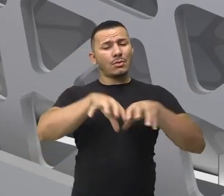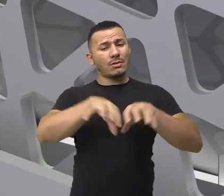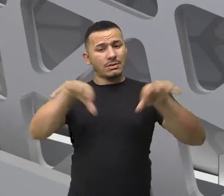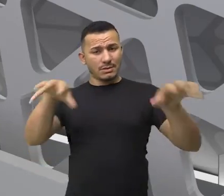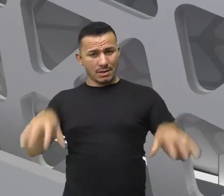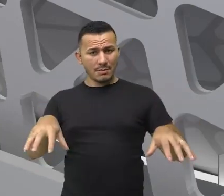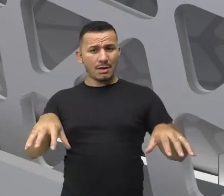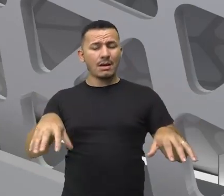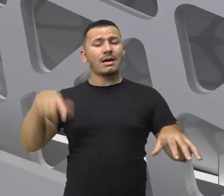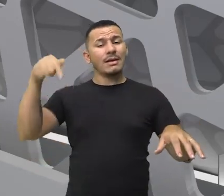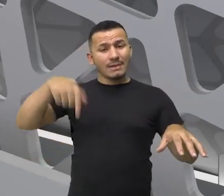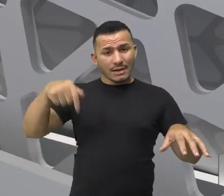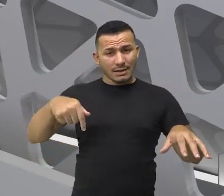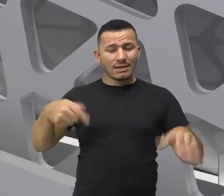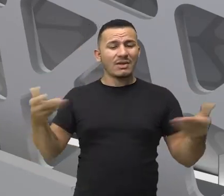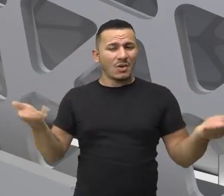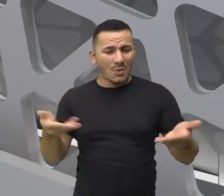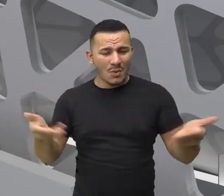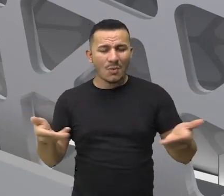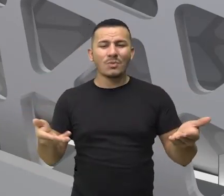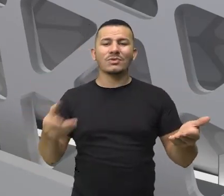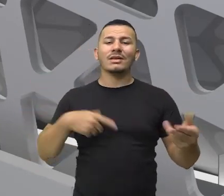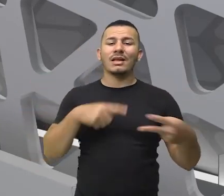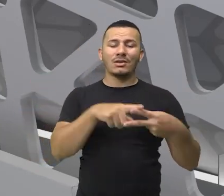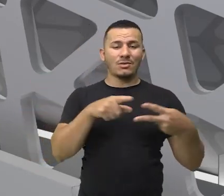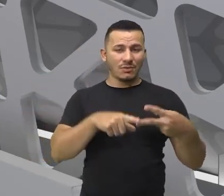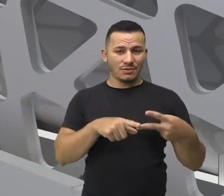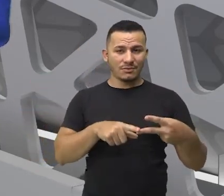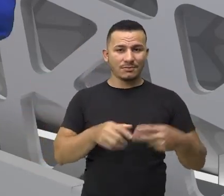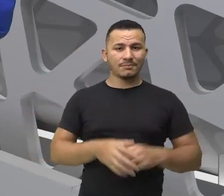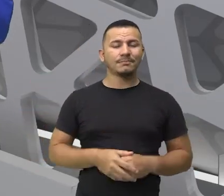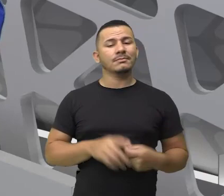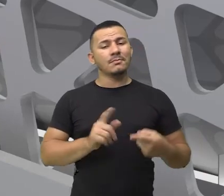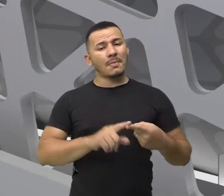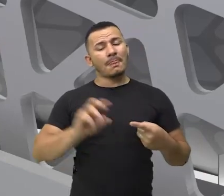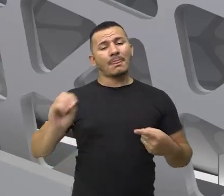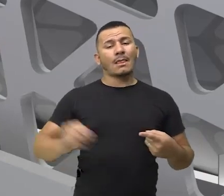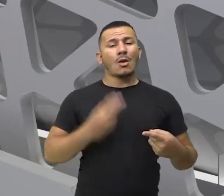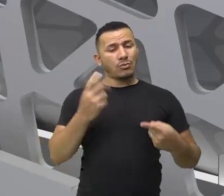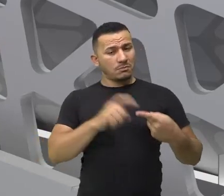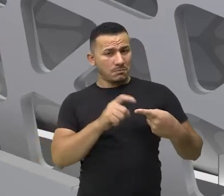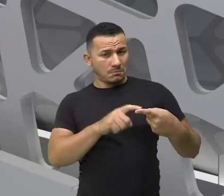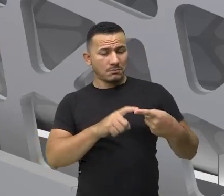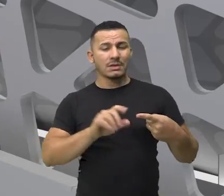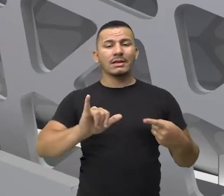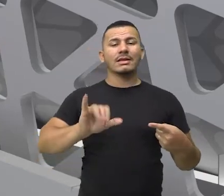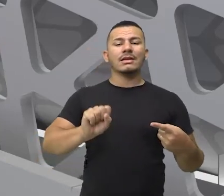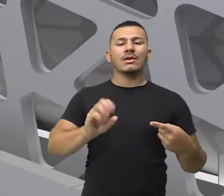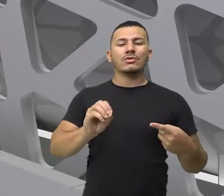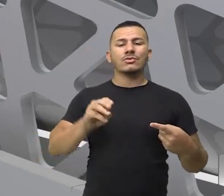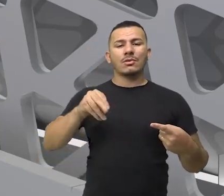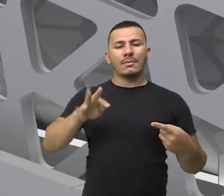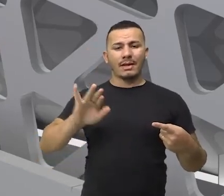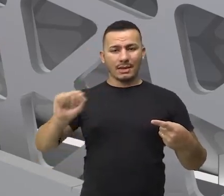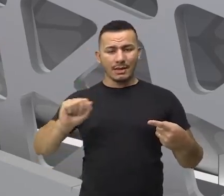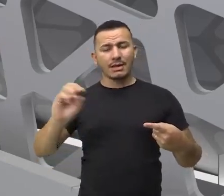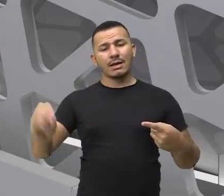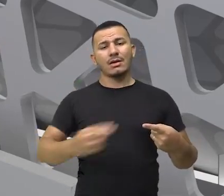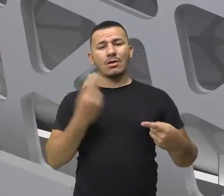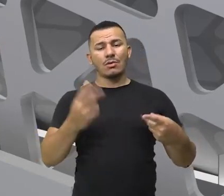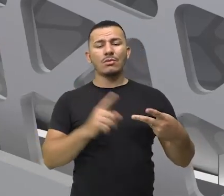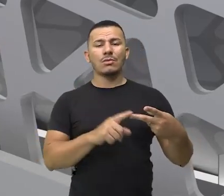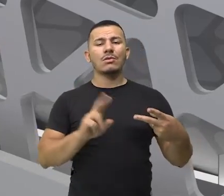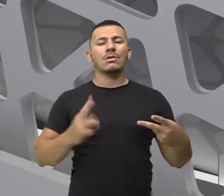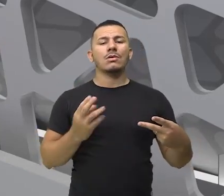aqui, neste nosso encontro de hoje, em dois tipos. Ou ela vai ser uma isometria, ou ela vai